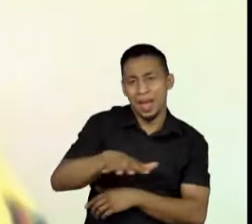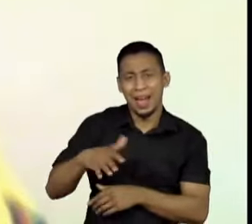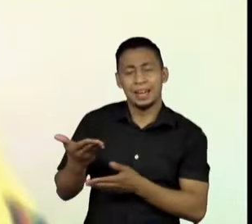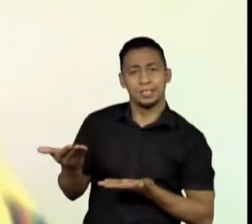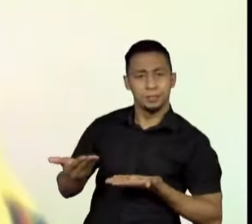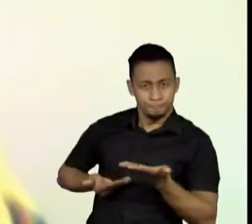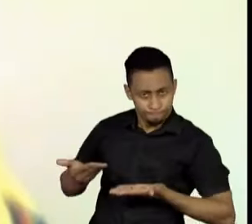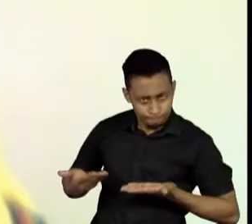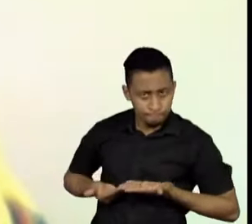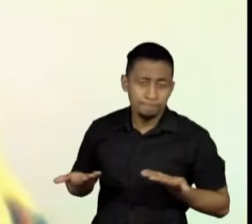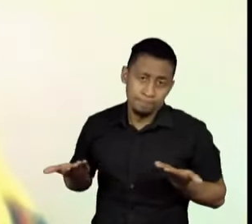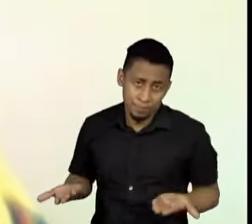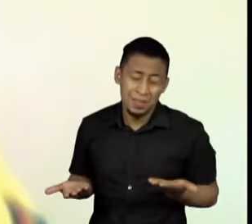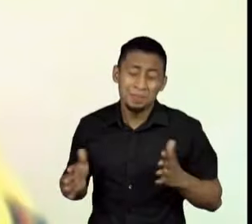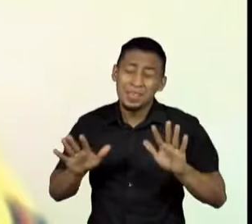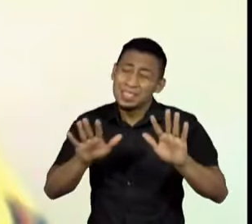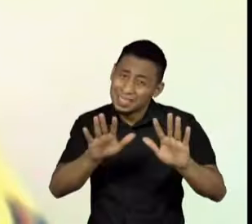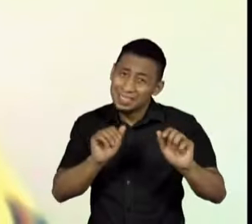um olhar